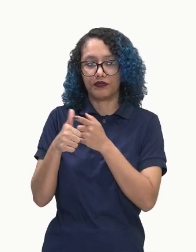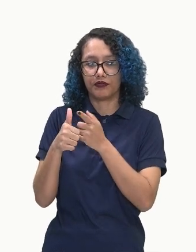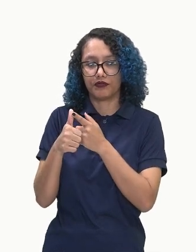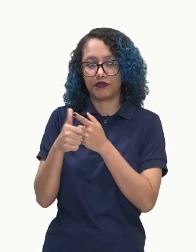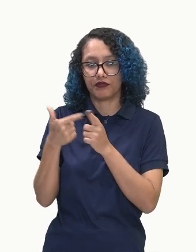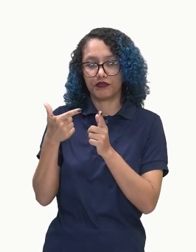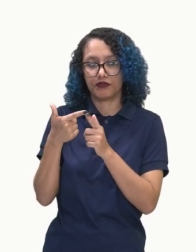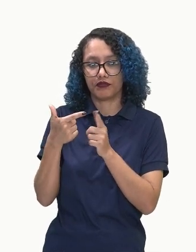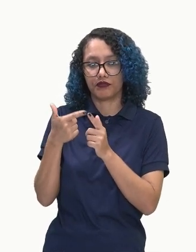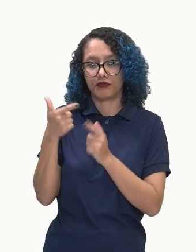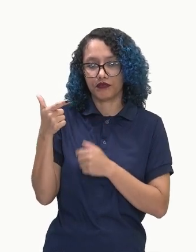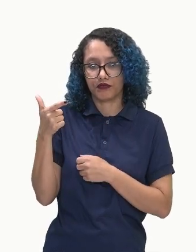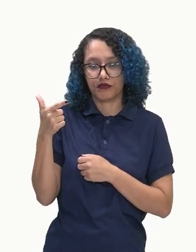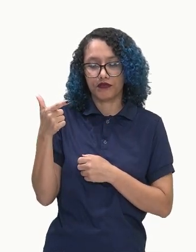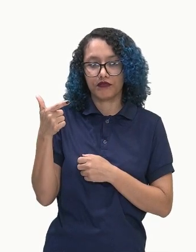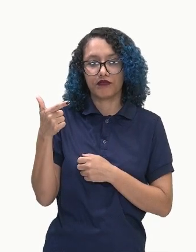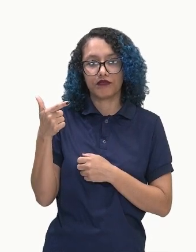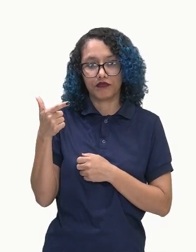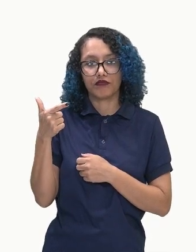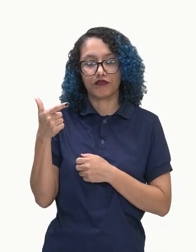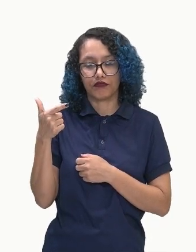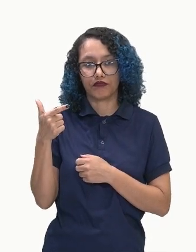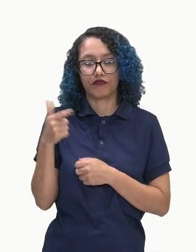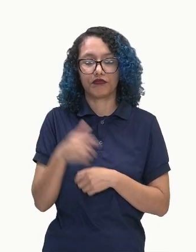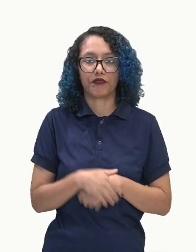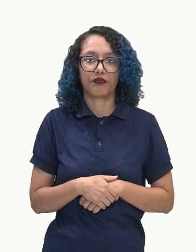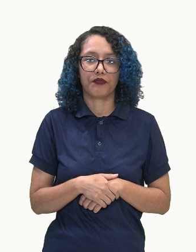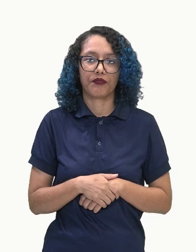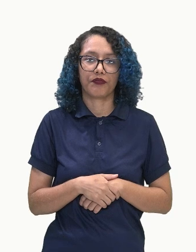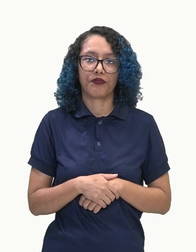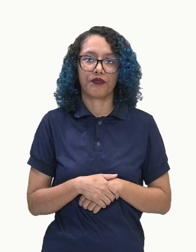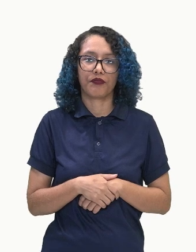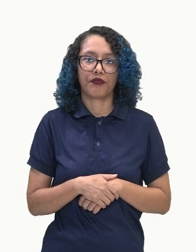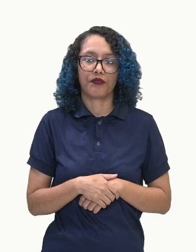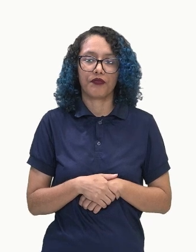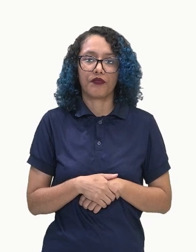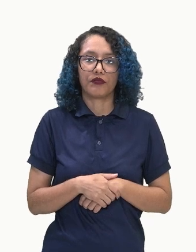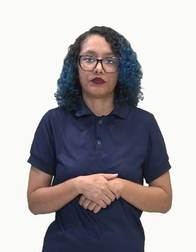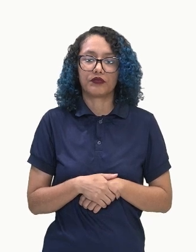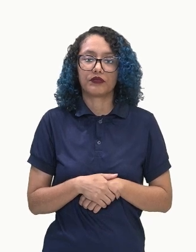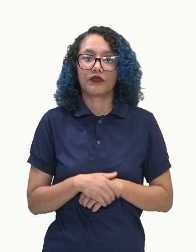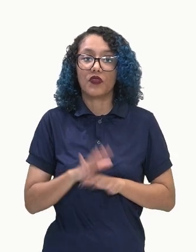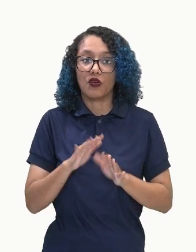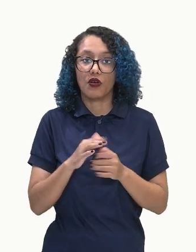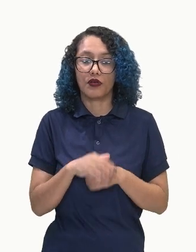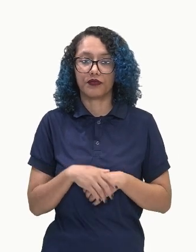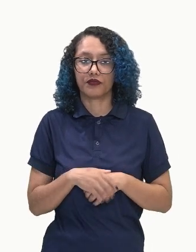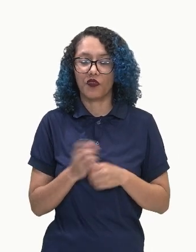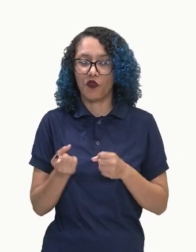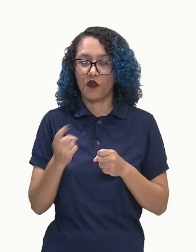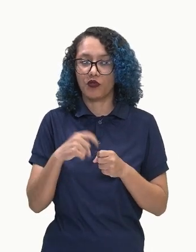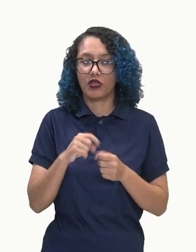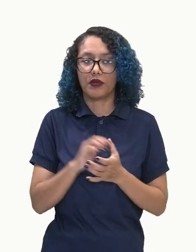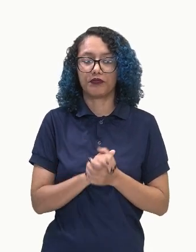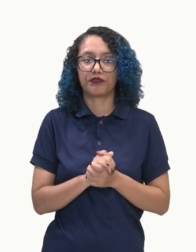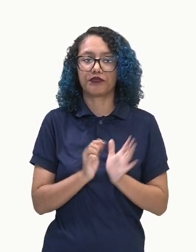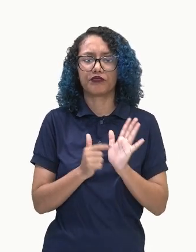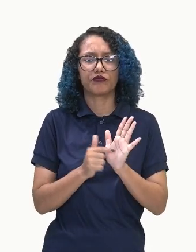mesmo assim, e yet, mesmo assim, contudo. Bem, eu vou mostrar aqui, voltar para vocês rapidinho aqui, olha só.